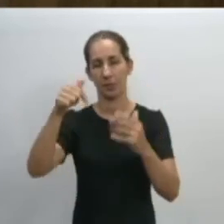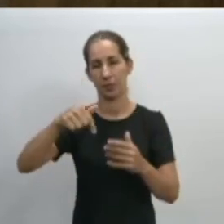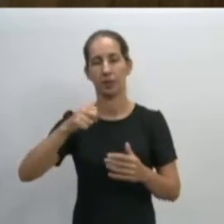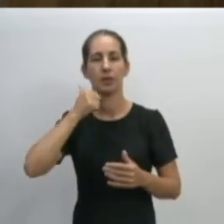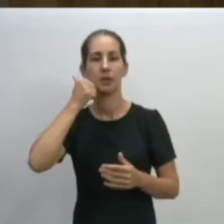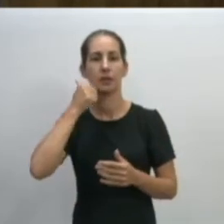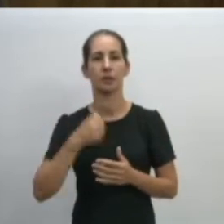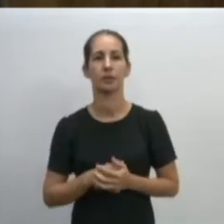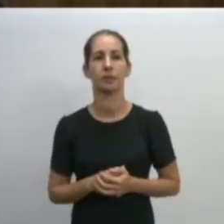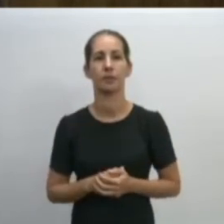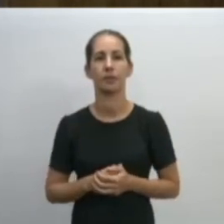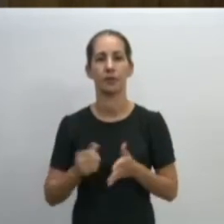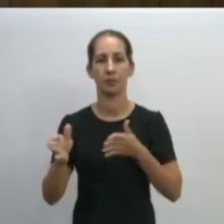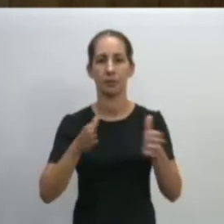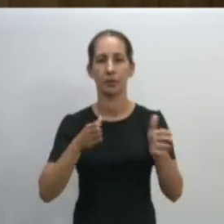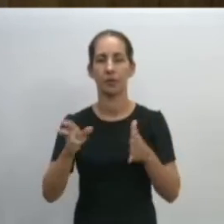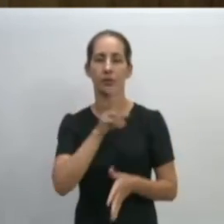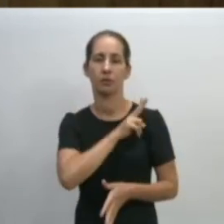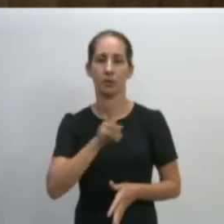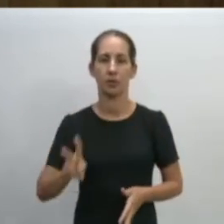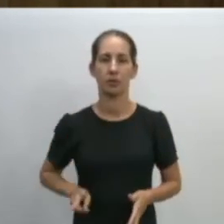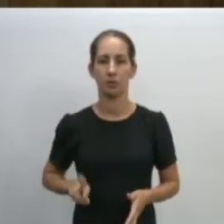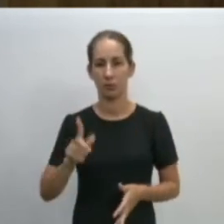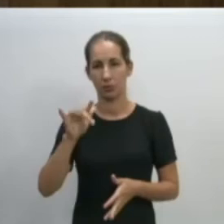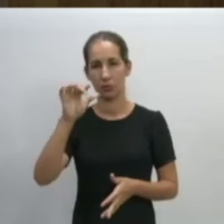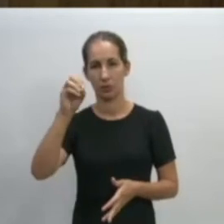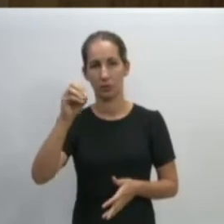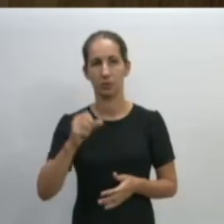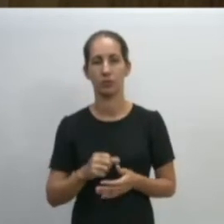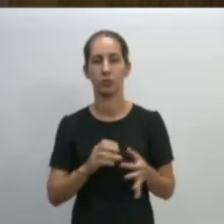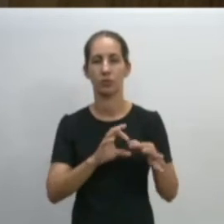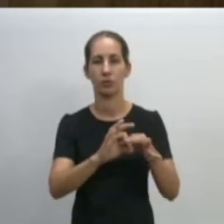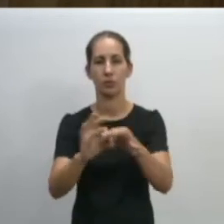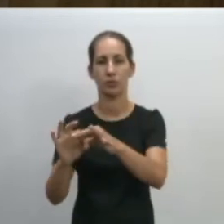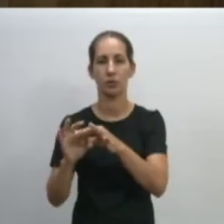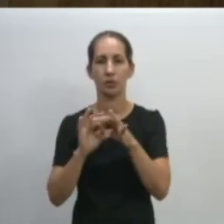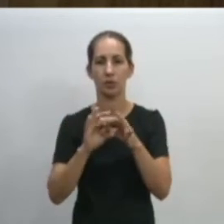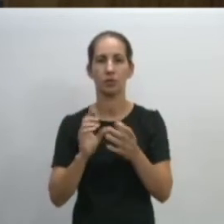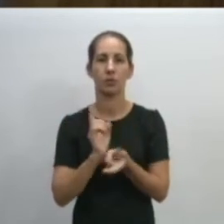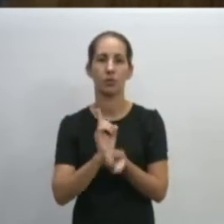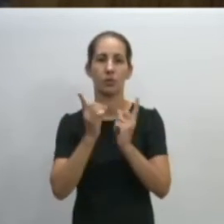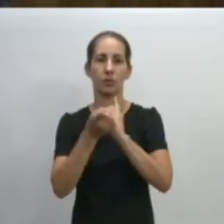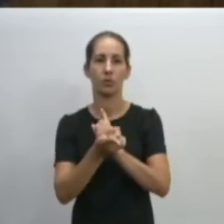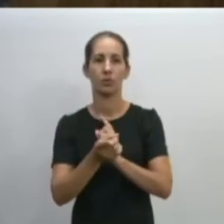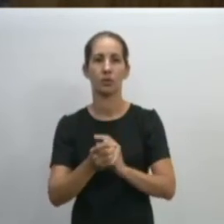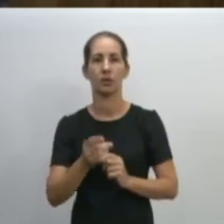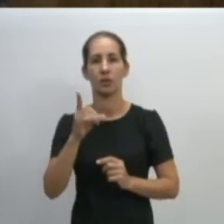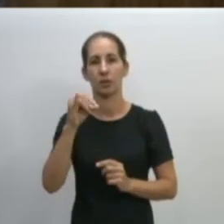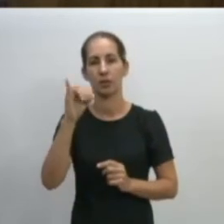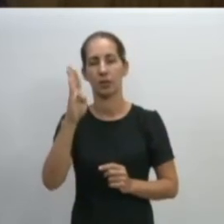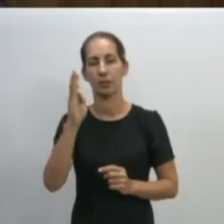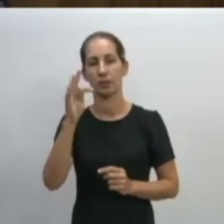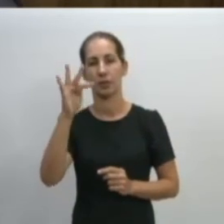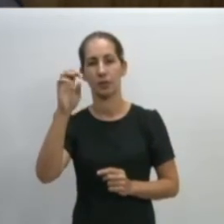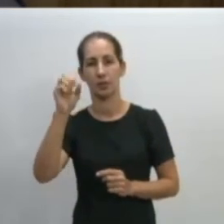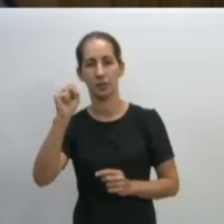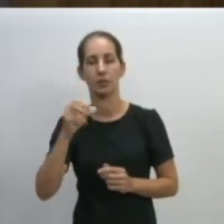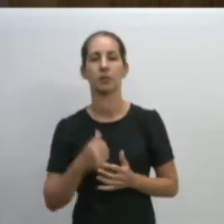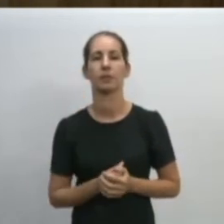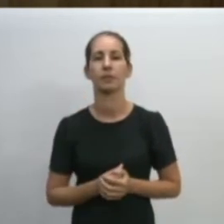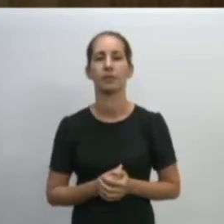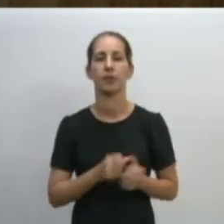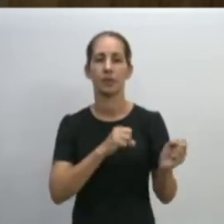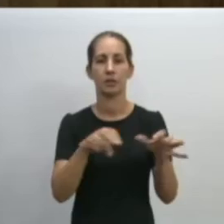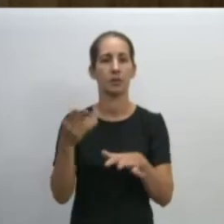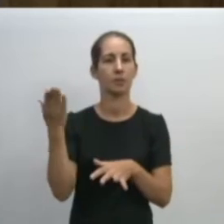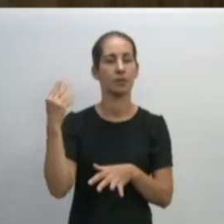Natal, que é o mandato do vereador Luciano Nascimento, Unidos contra a Diabetes. Estivemos essa